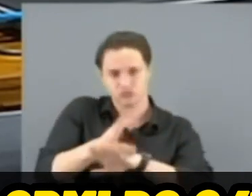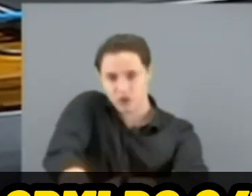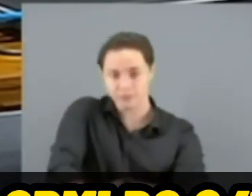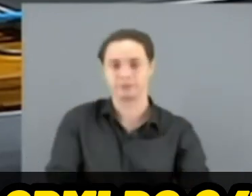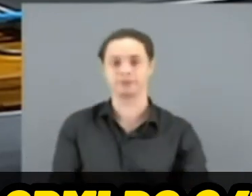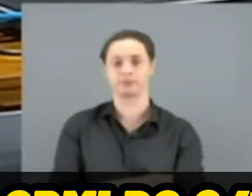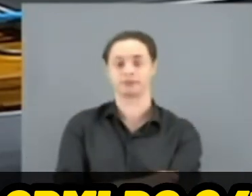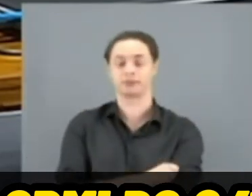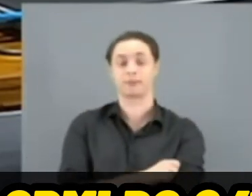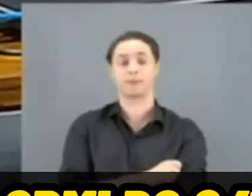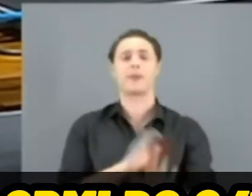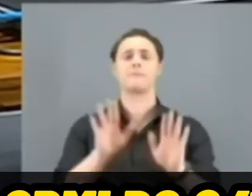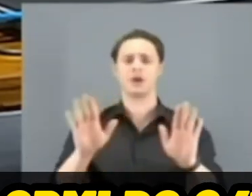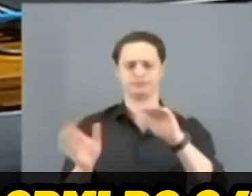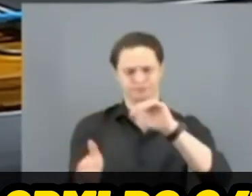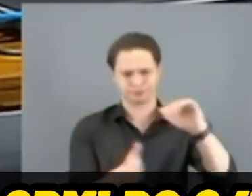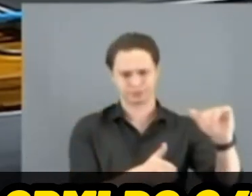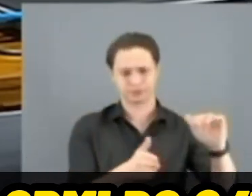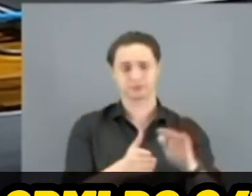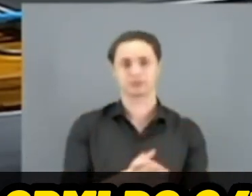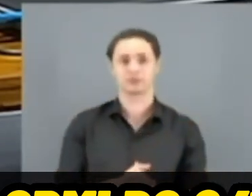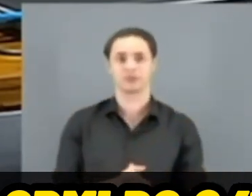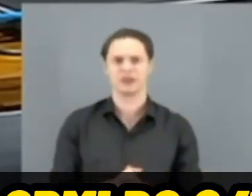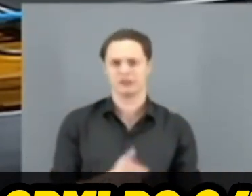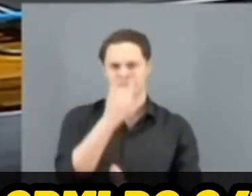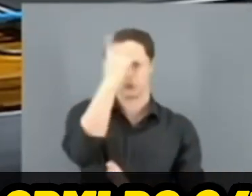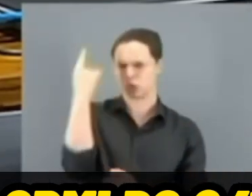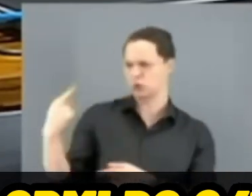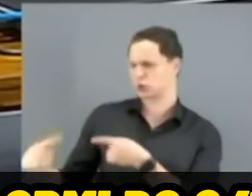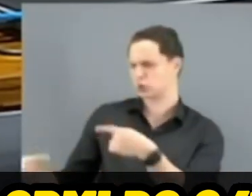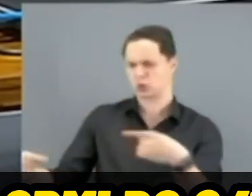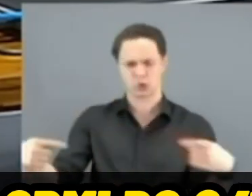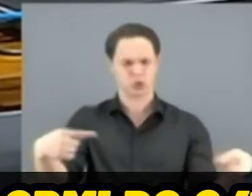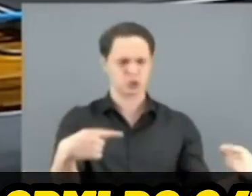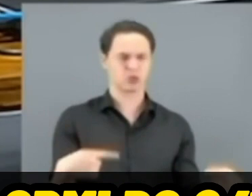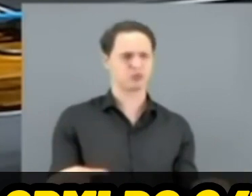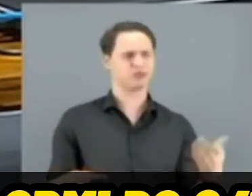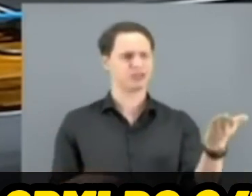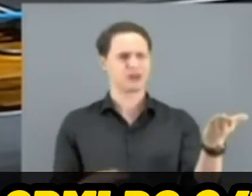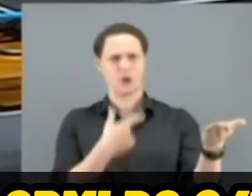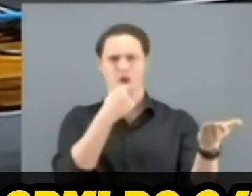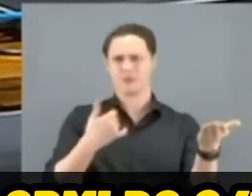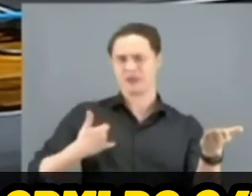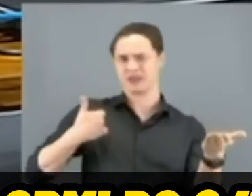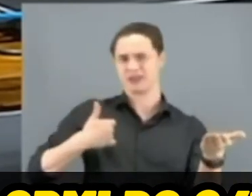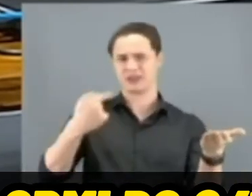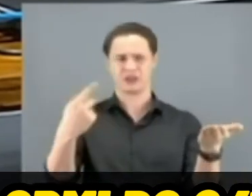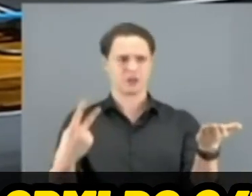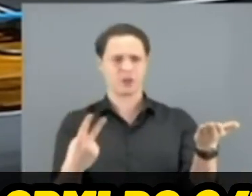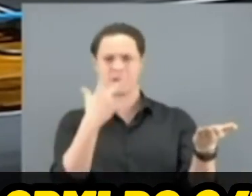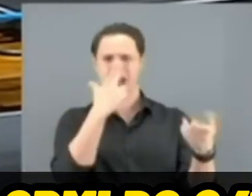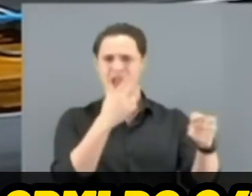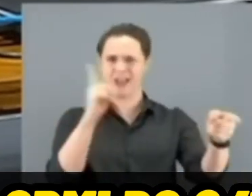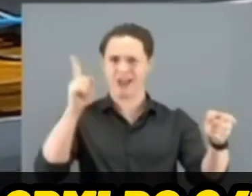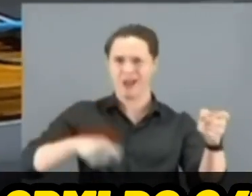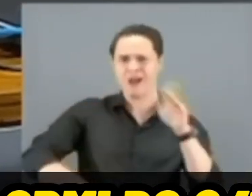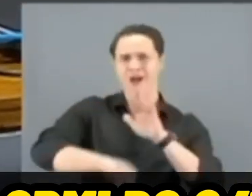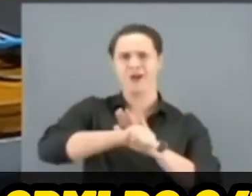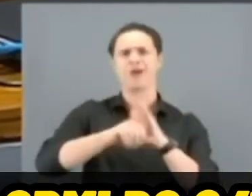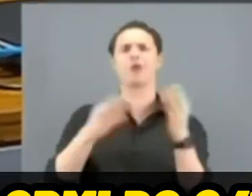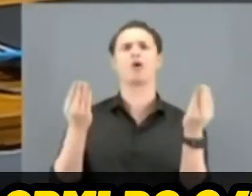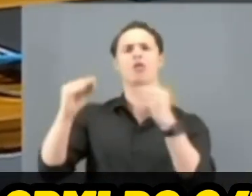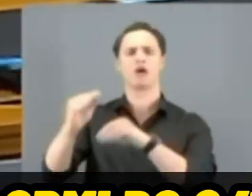aqui. Agora, enquanto isso, estão aqui discutindo um senhor de 72 anos de idade como se ele fosse um criminoso. Coloque aí para